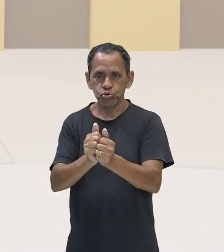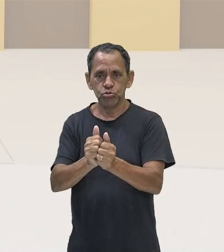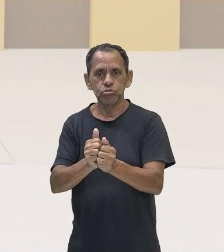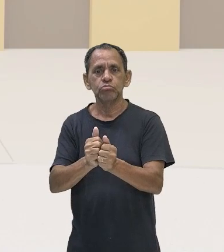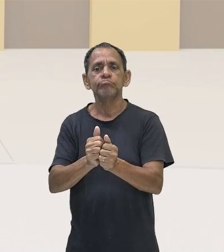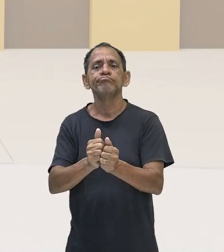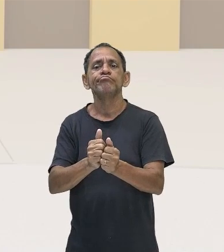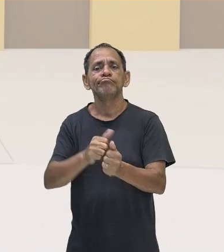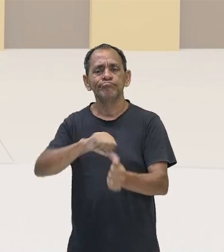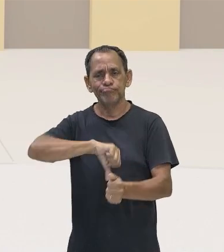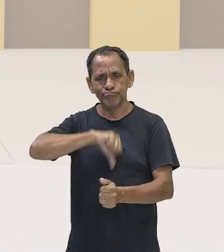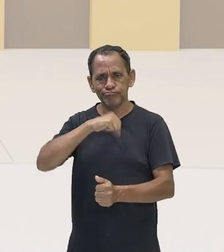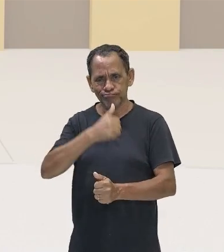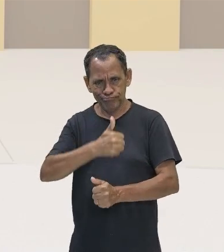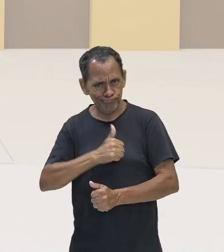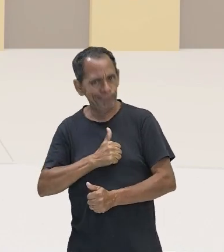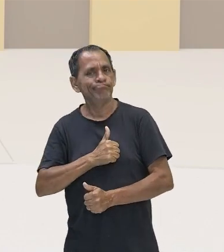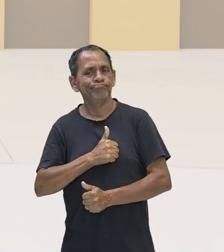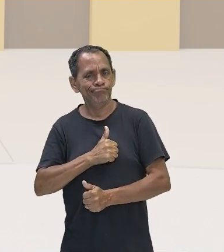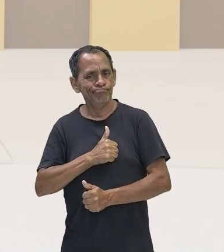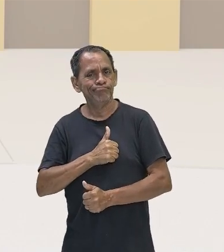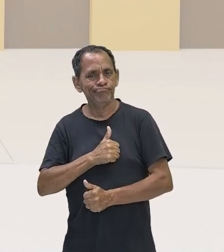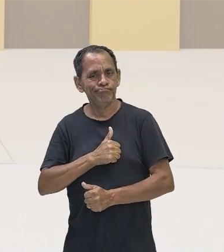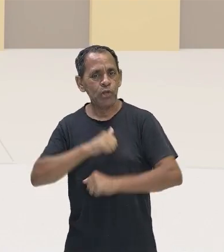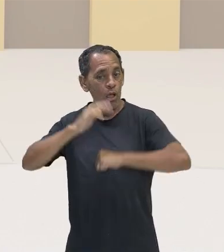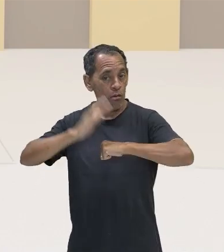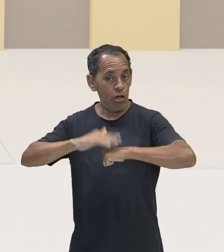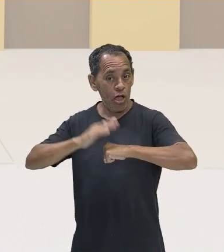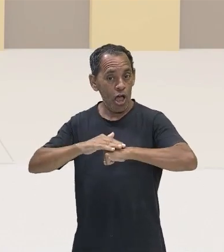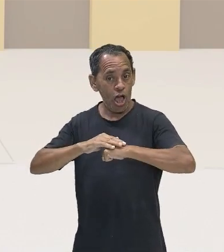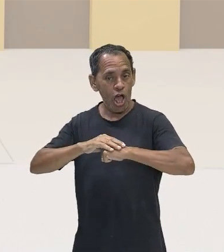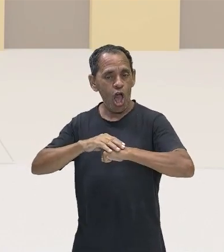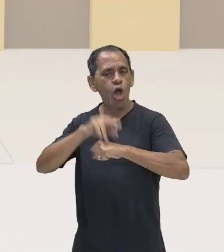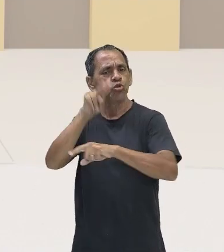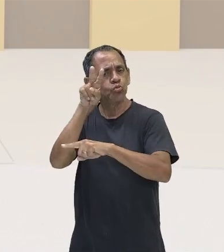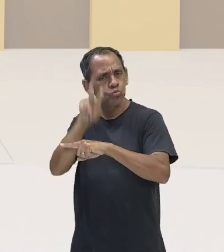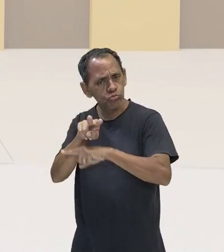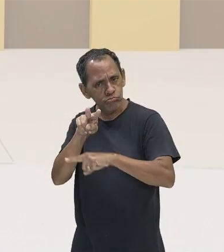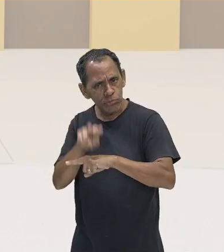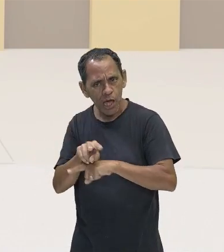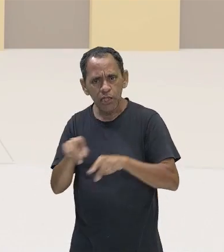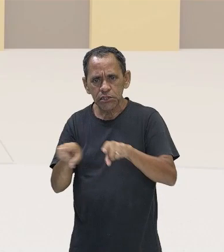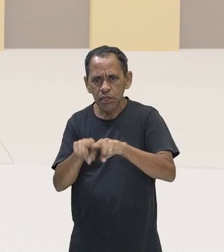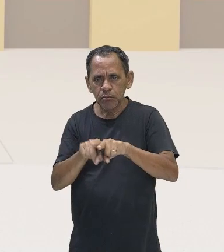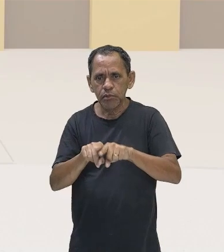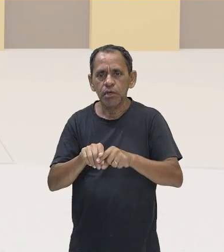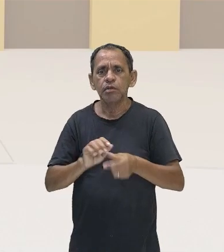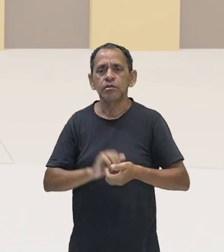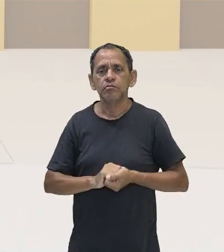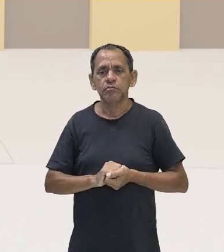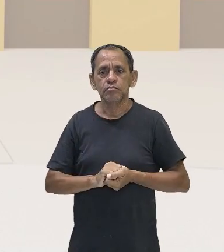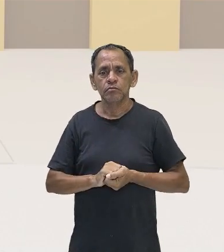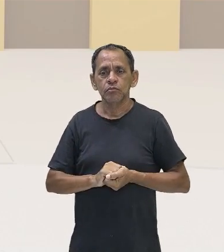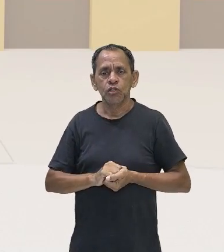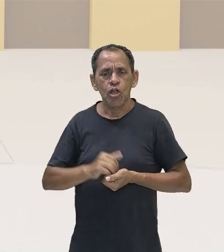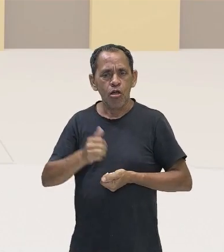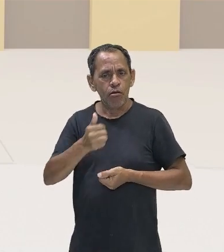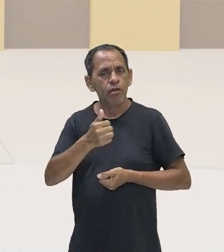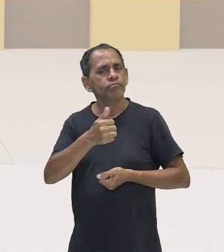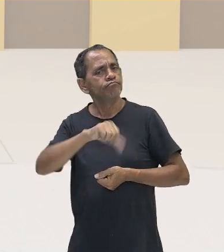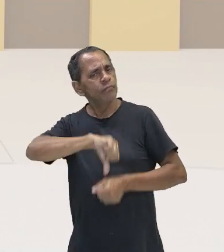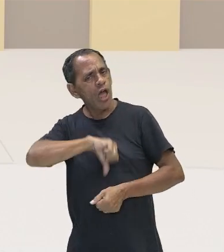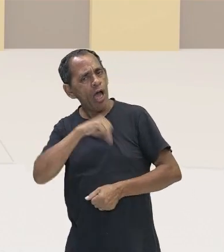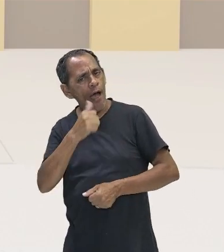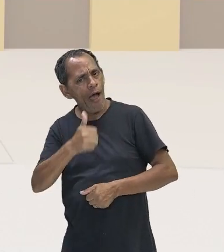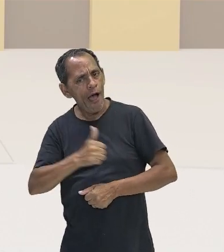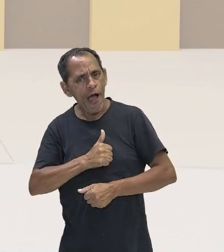nosso autocuidado. Você acha que o autocuidado e a autoestima andam sempre juntos? O